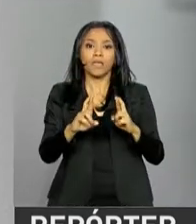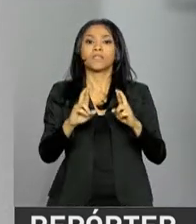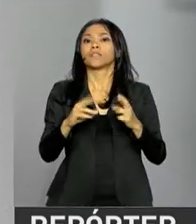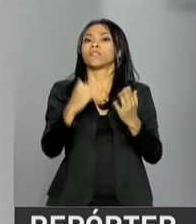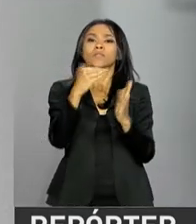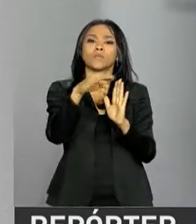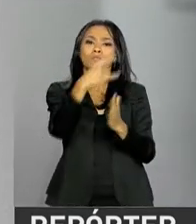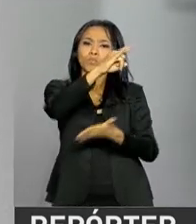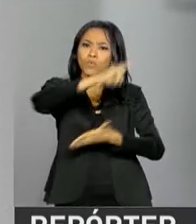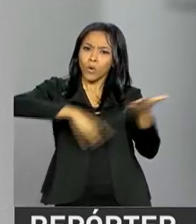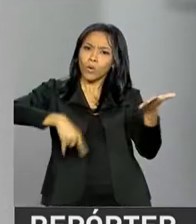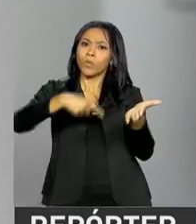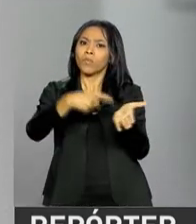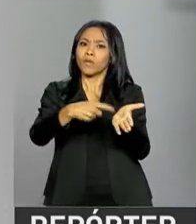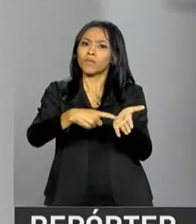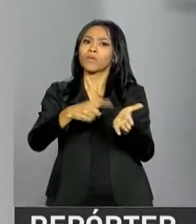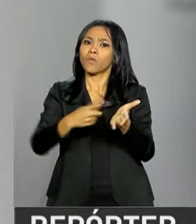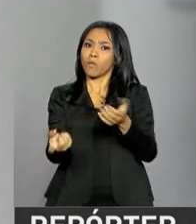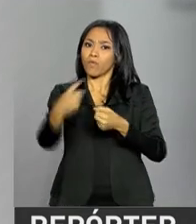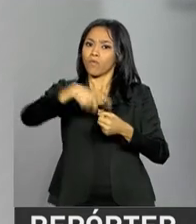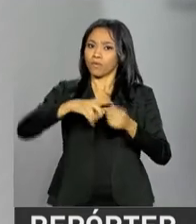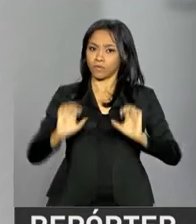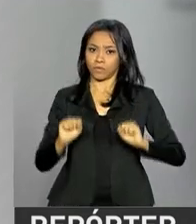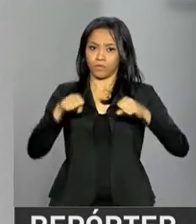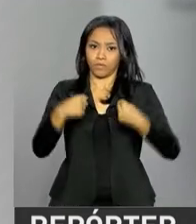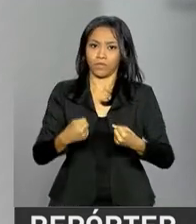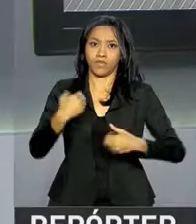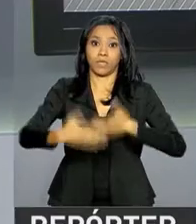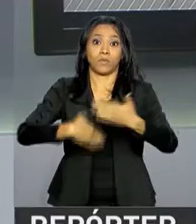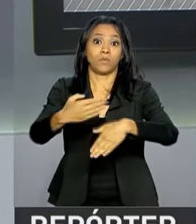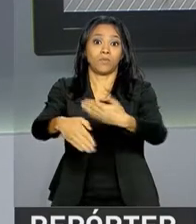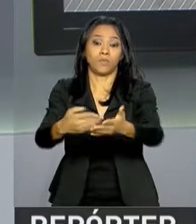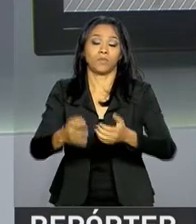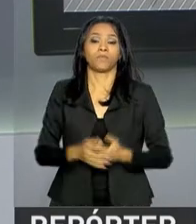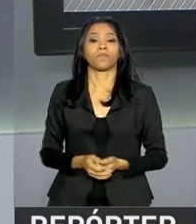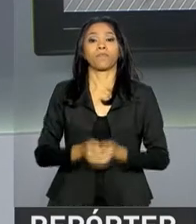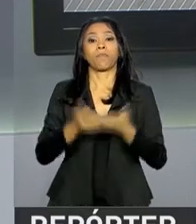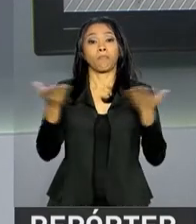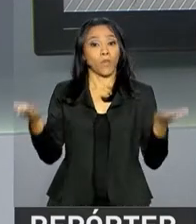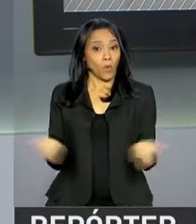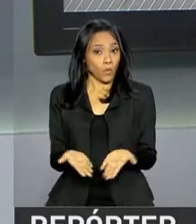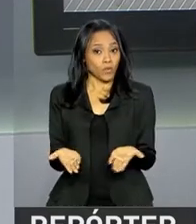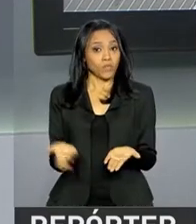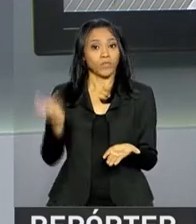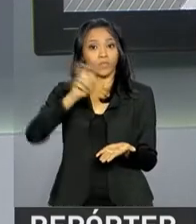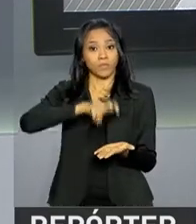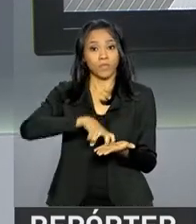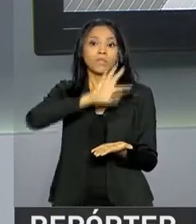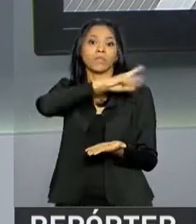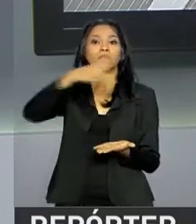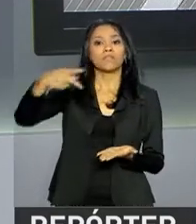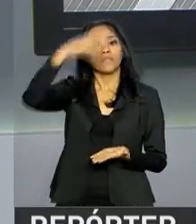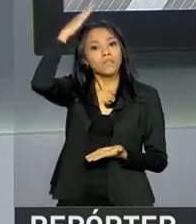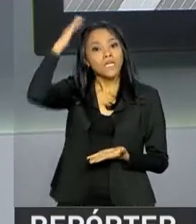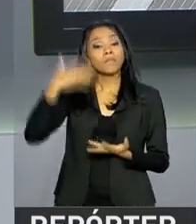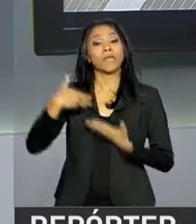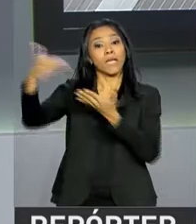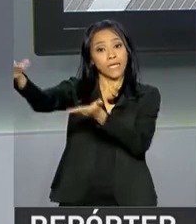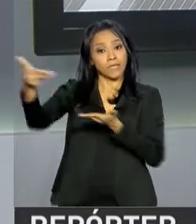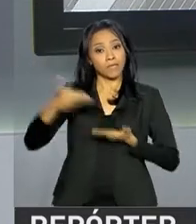futuro com a retomada do crescimento econômico nesta manhã o presidente michel temer recebeu os governadores